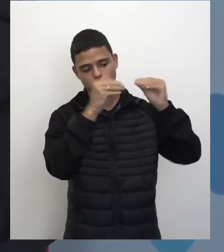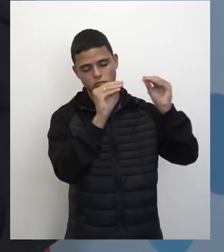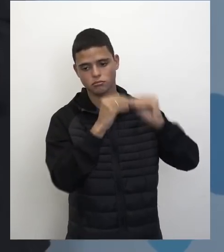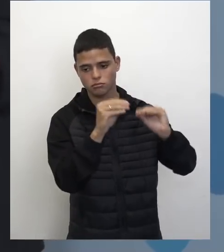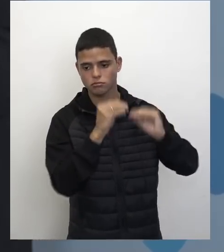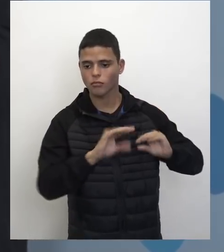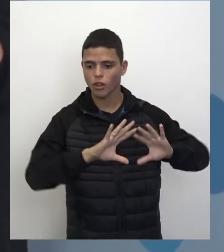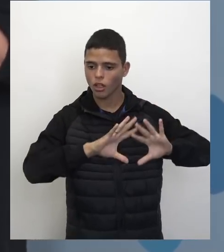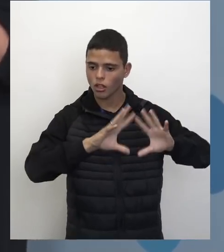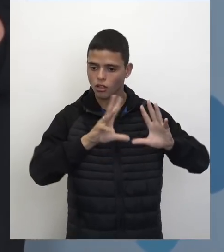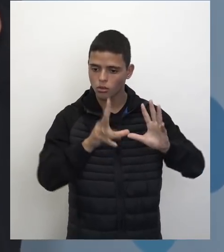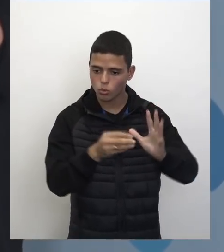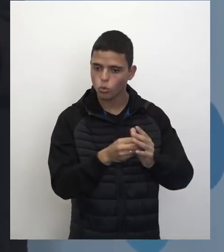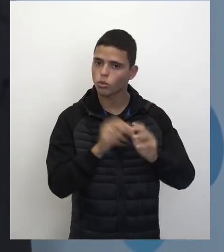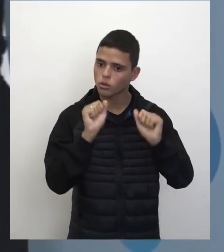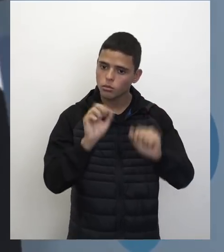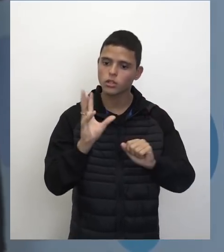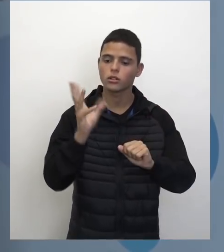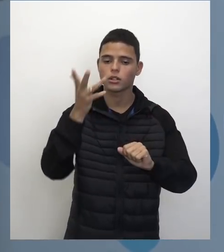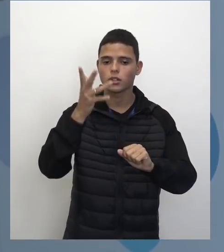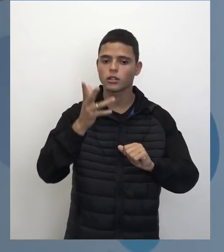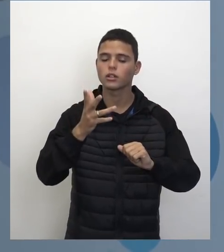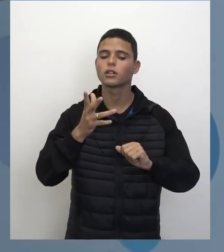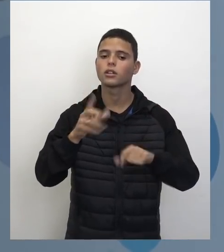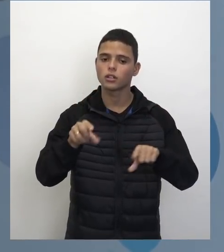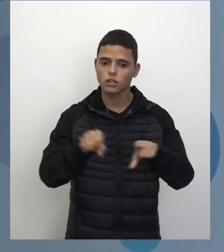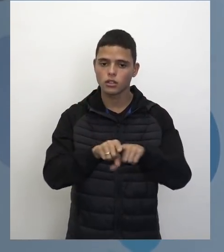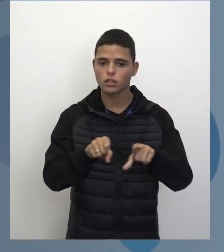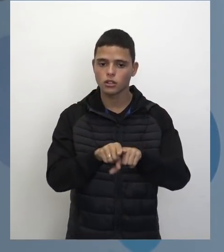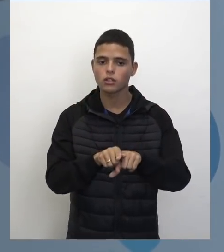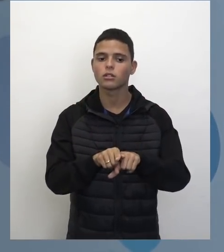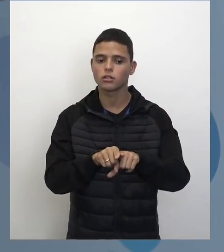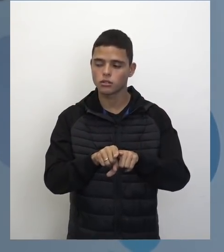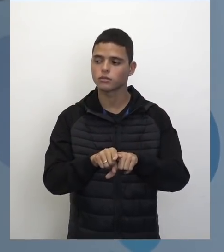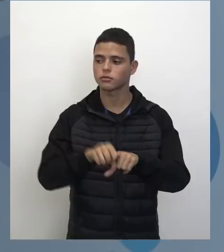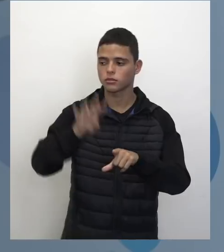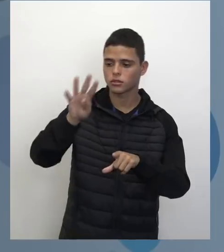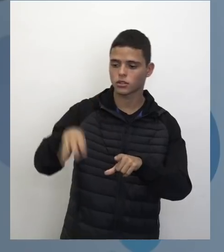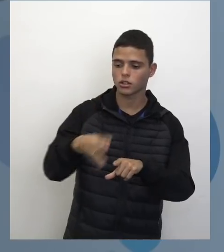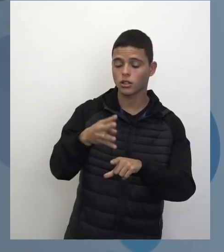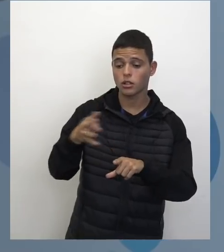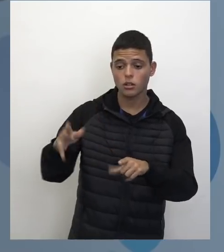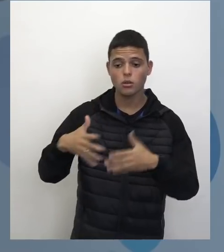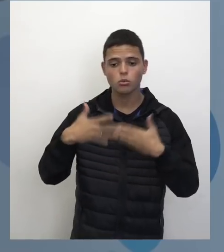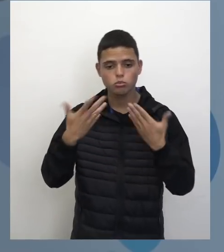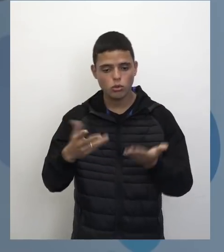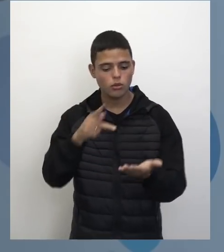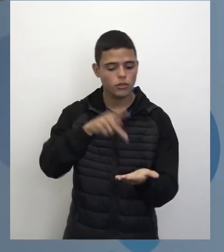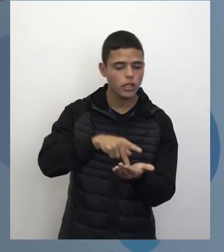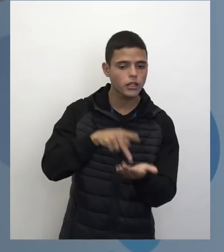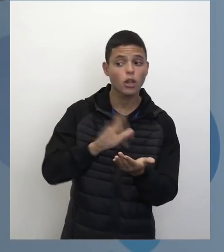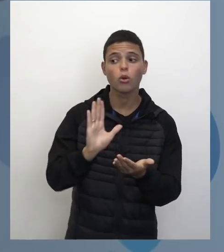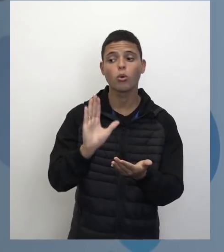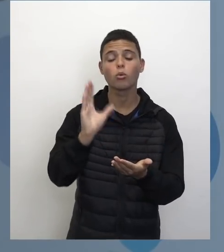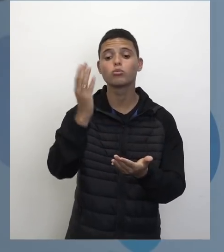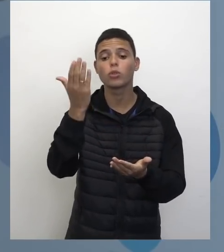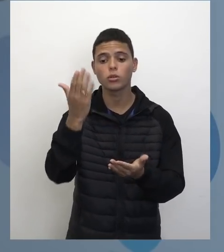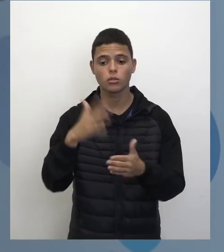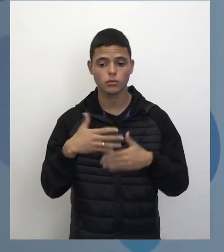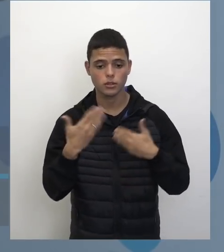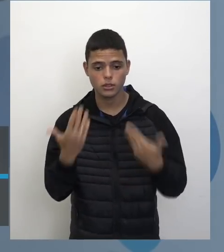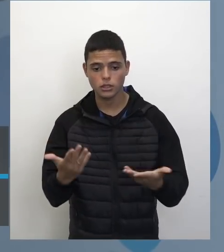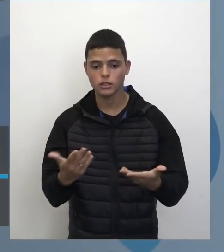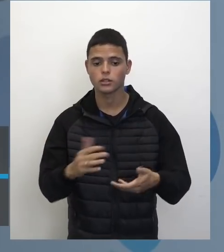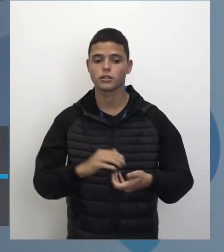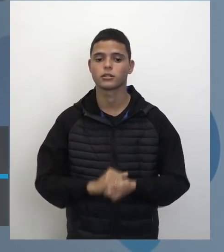possibilidades dessa informação de verdadeiro ou falso e definir em quais dessas situações isso é verdadeiro ou falso, tá? E aí você vai falar